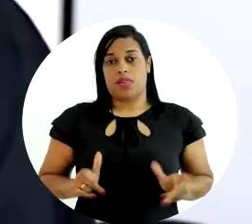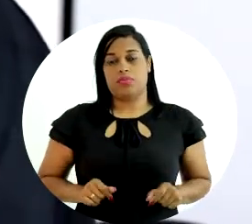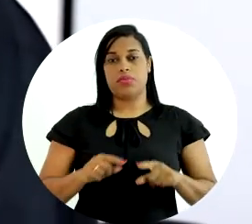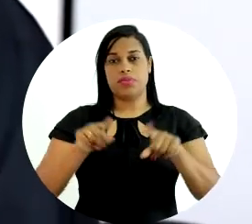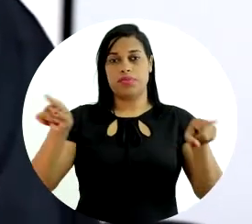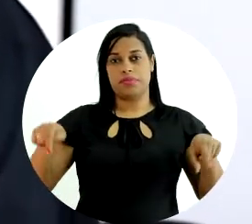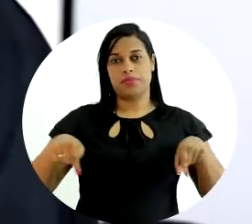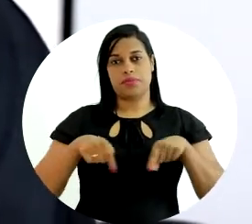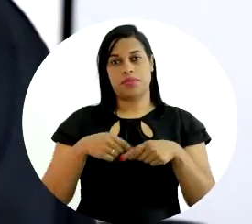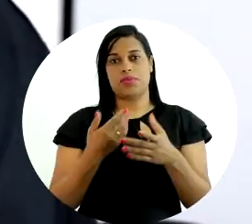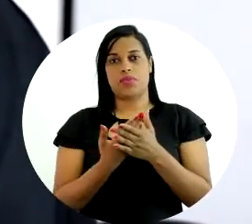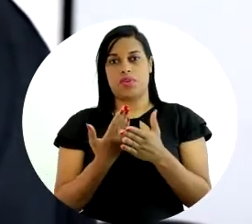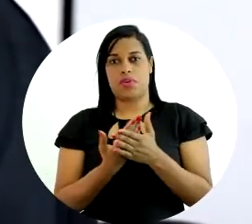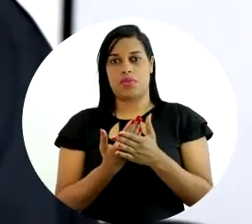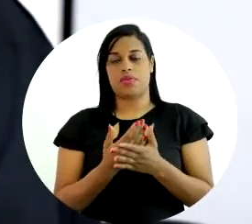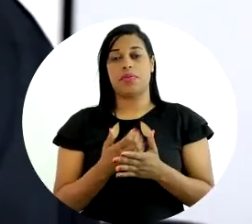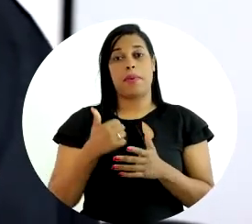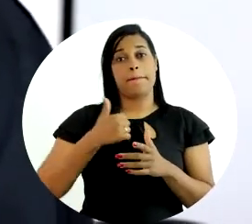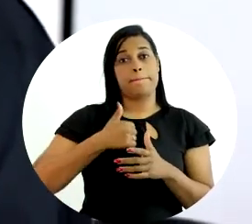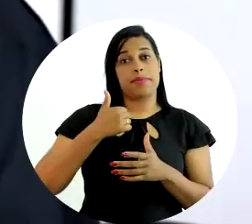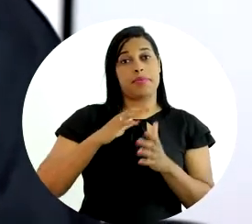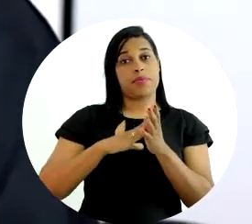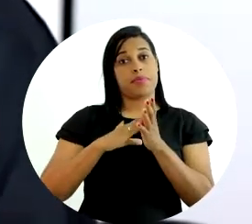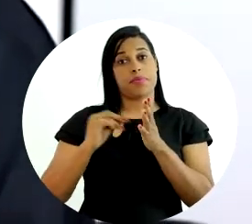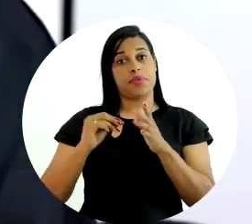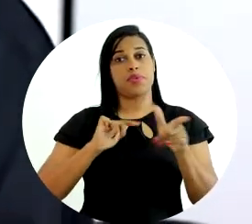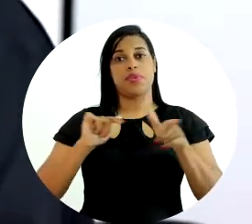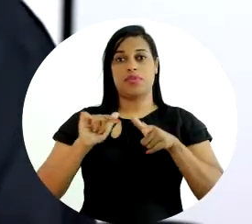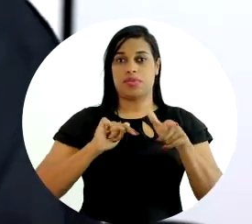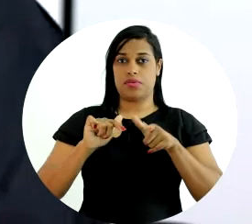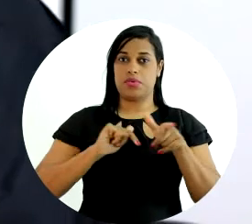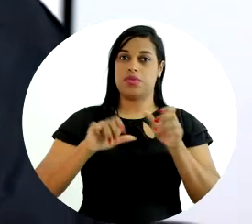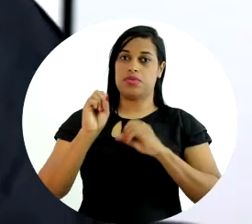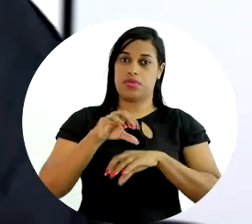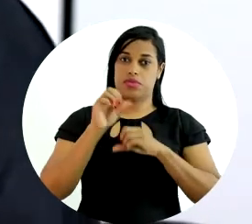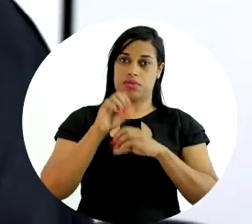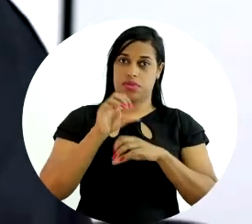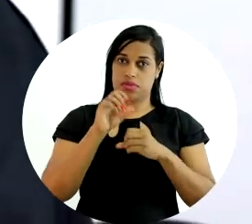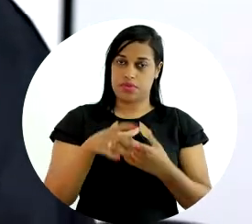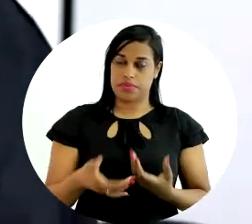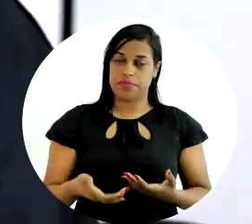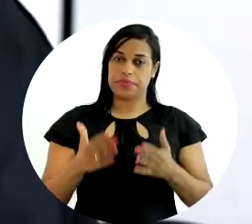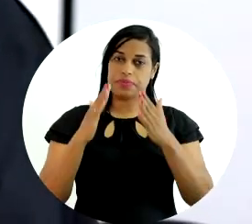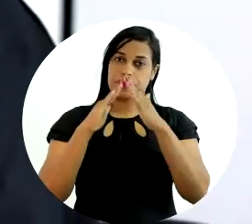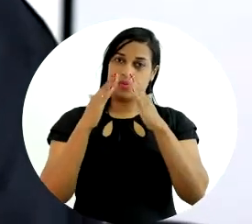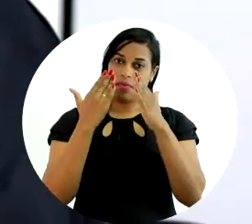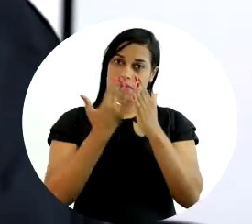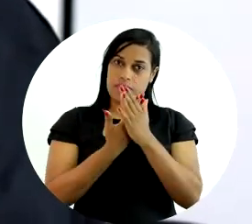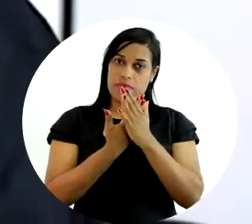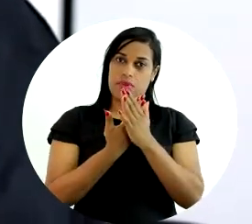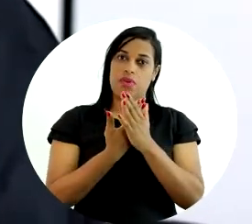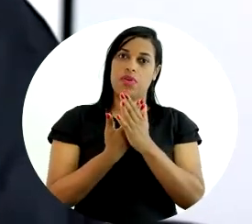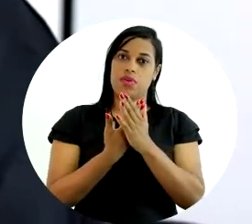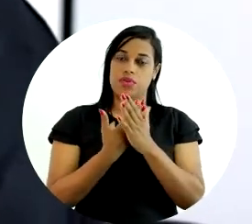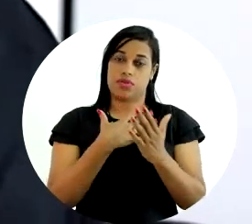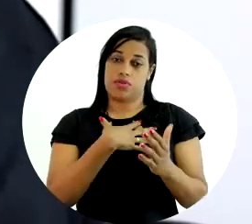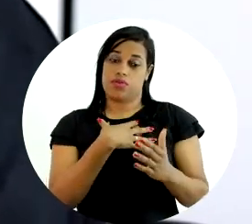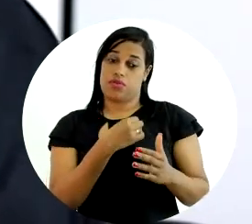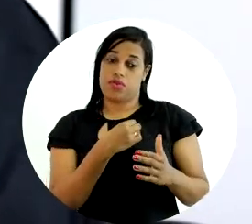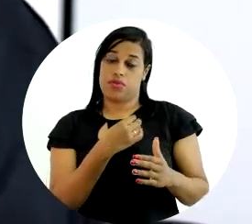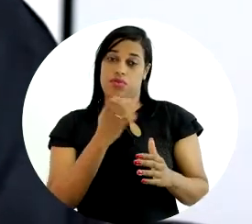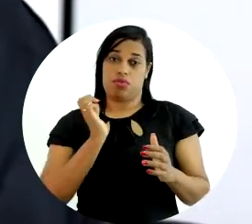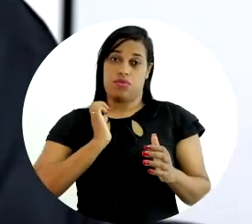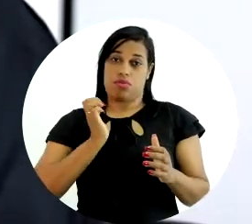limpeza das salas de aula esse é o primeiro modelo trabalhador do cartão que surge e nas escolas eram